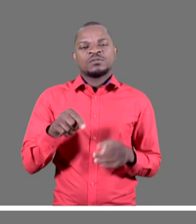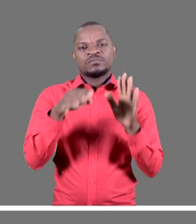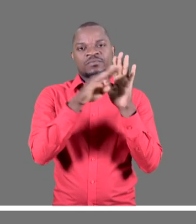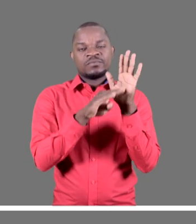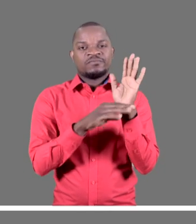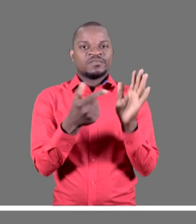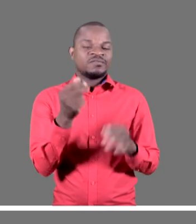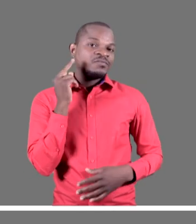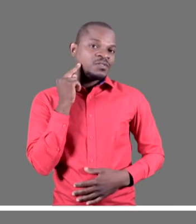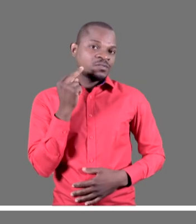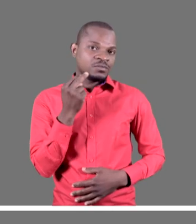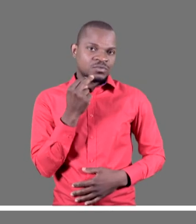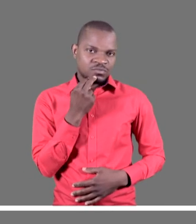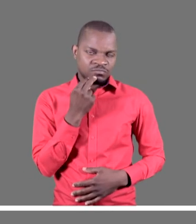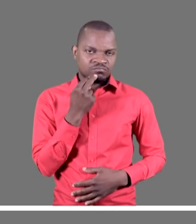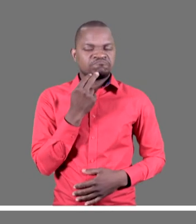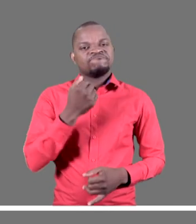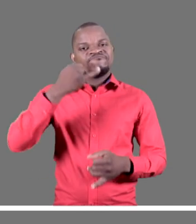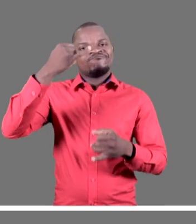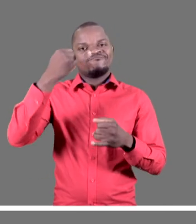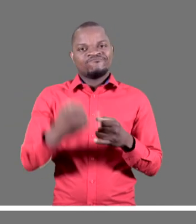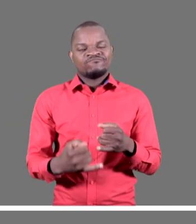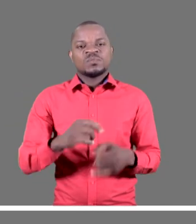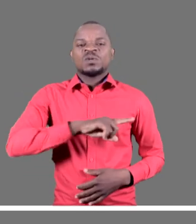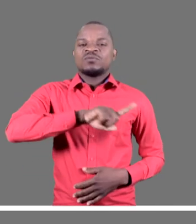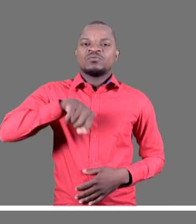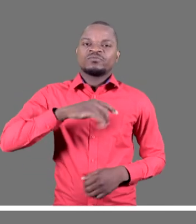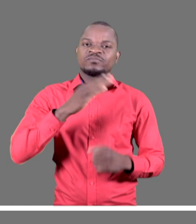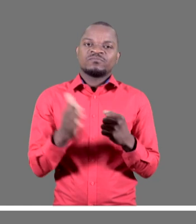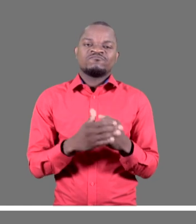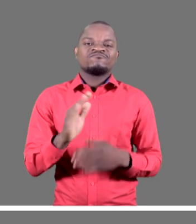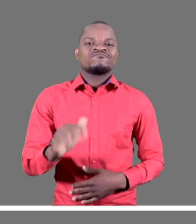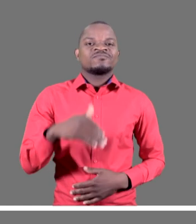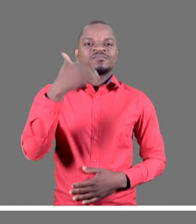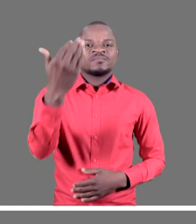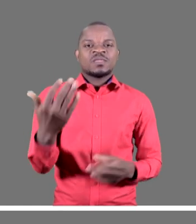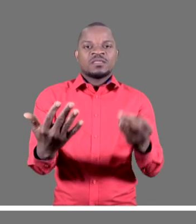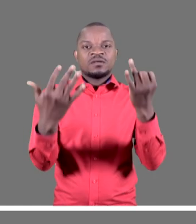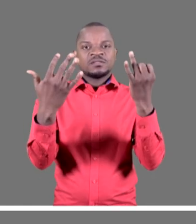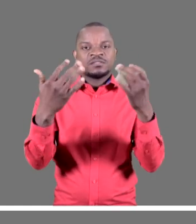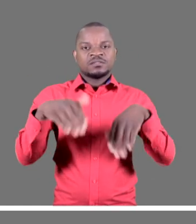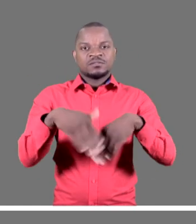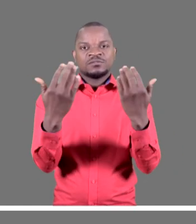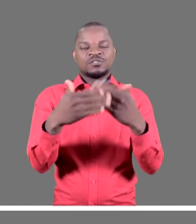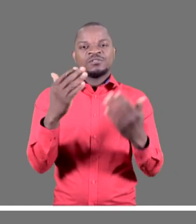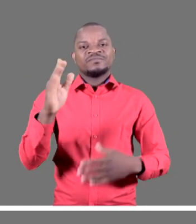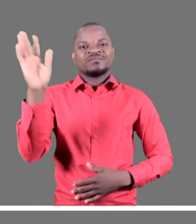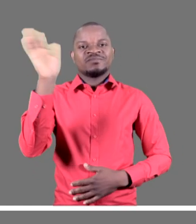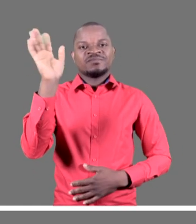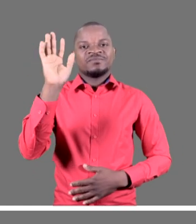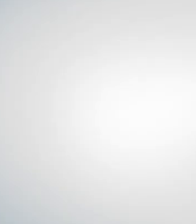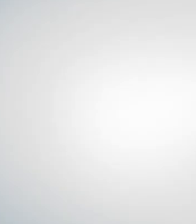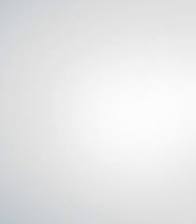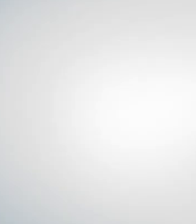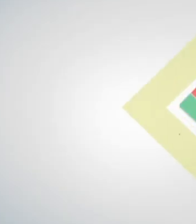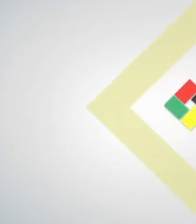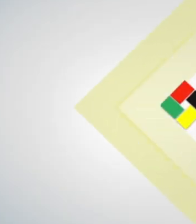edição do programa da TV Surdo fica por aqui. Nós voltamos daqui a sete dias. Fique bem.